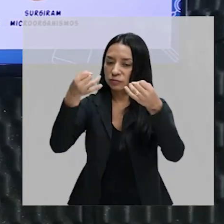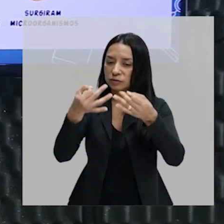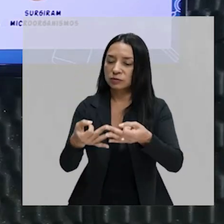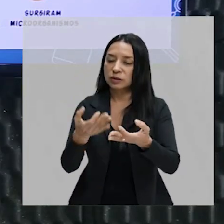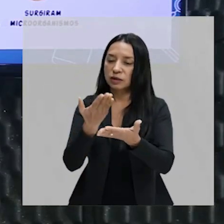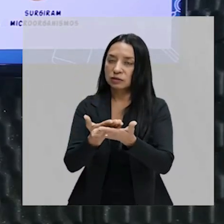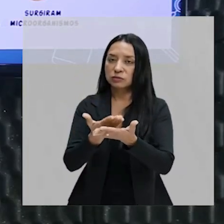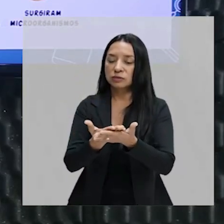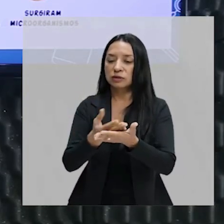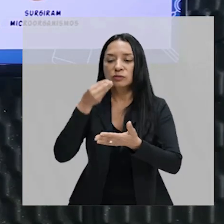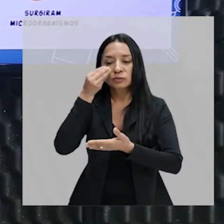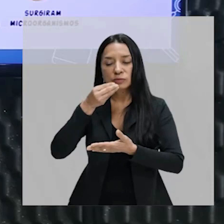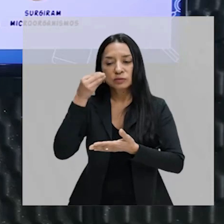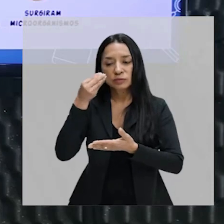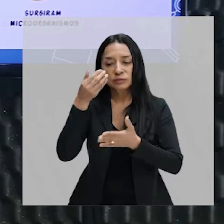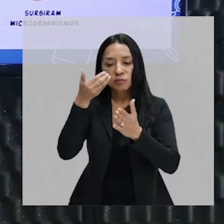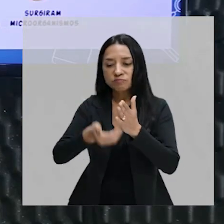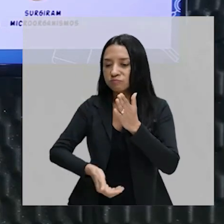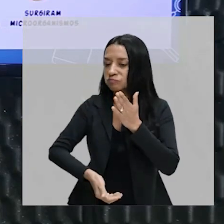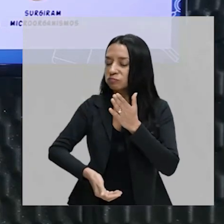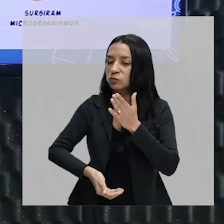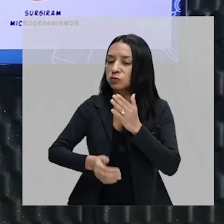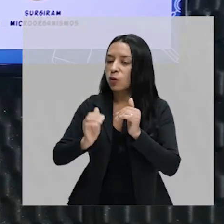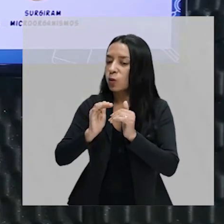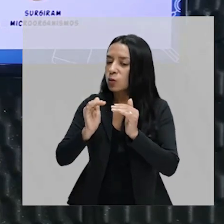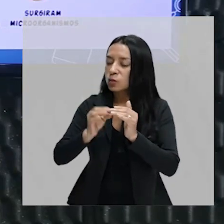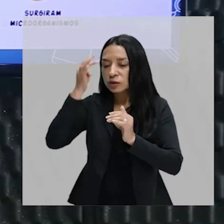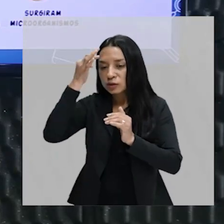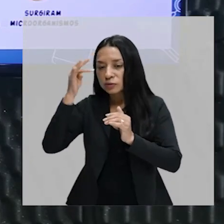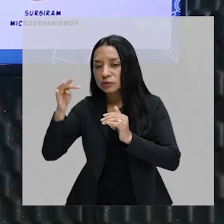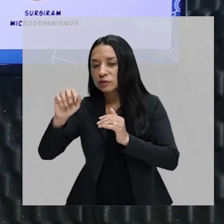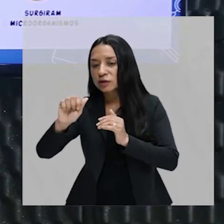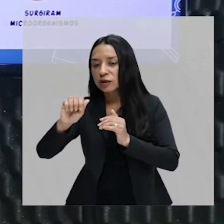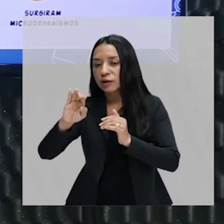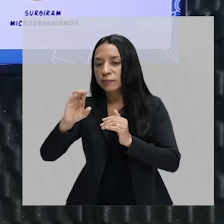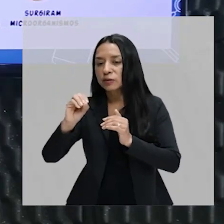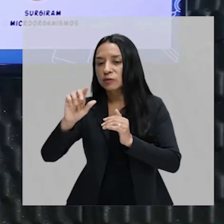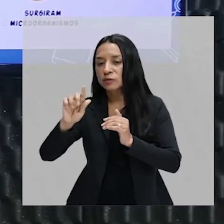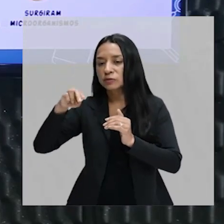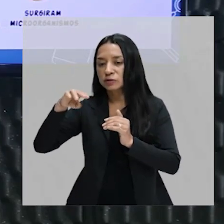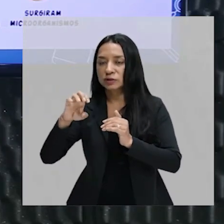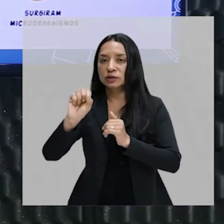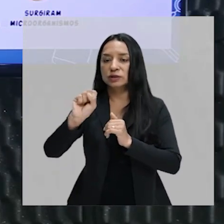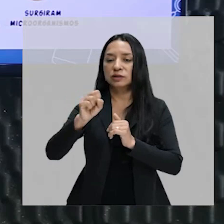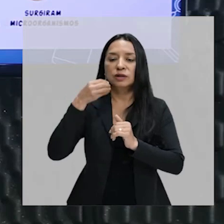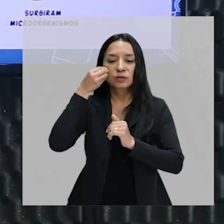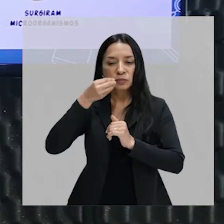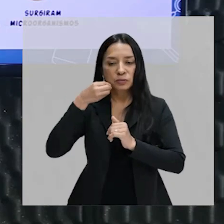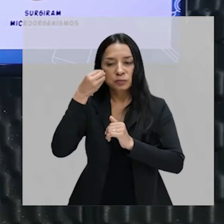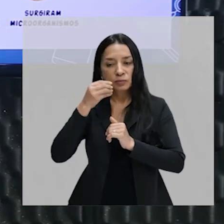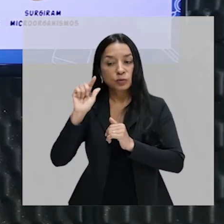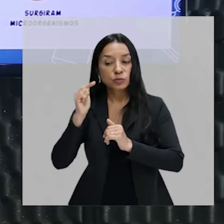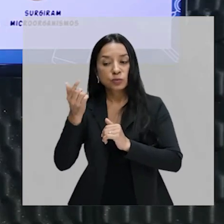de um experimento que derrubou por terra a teoria da abiogênese que é o experimento de luz